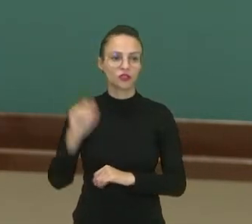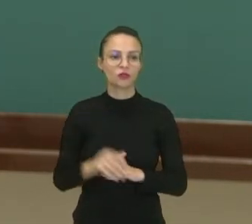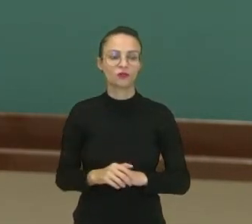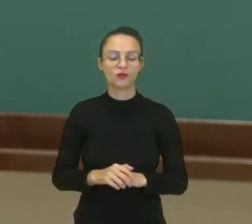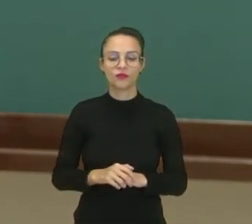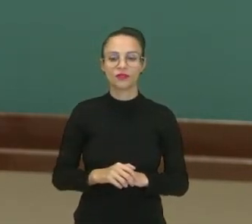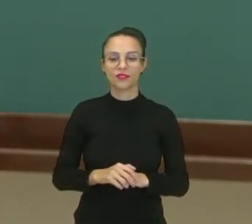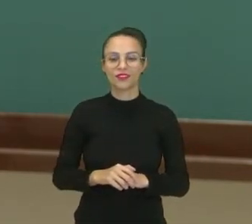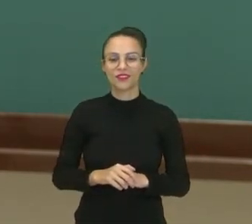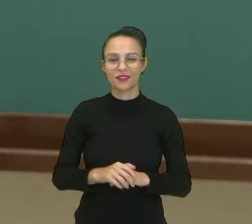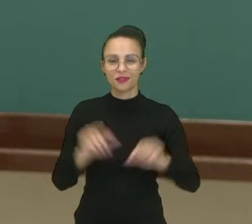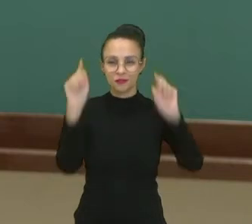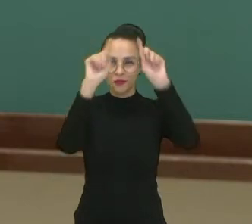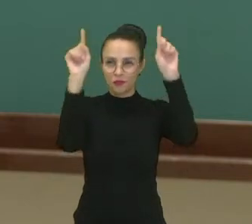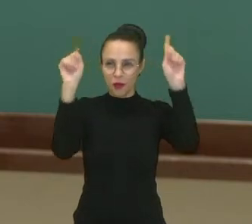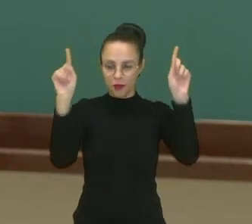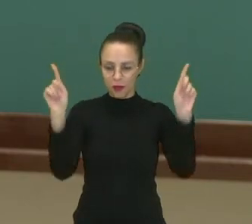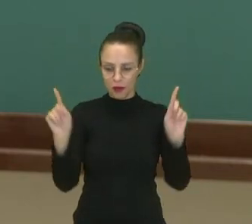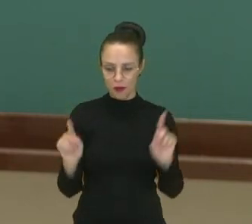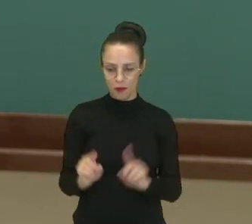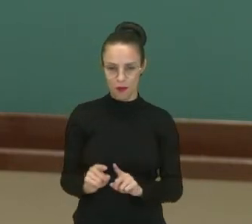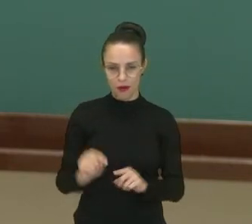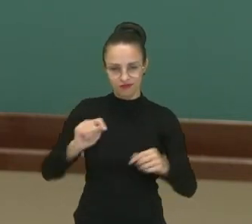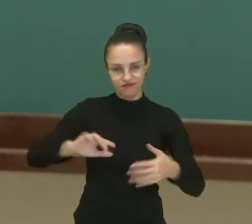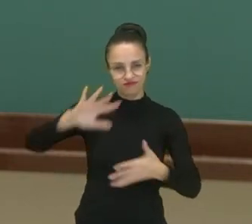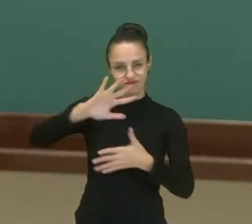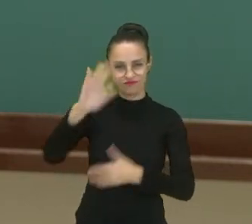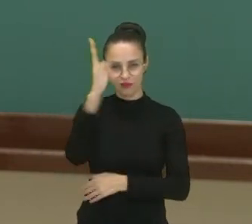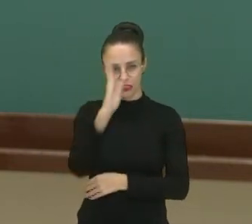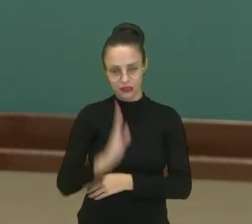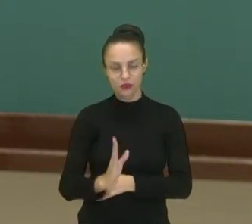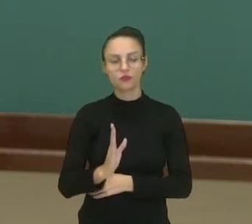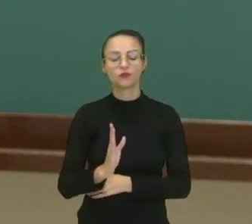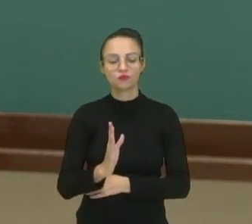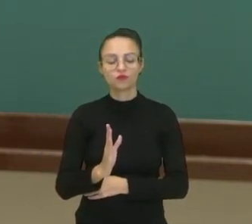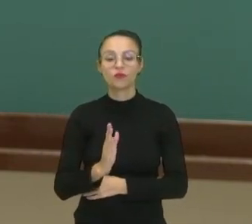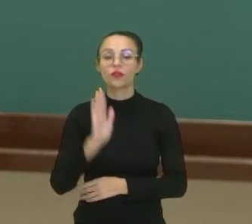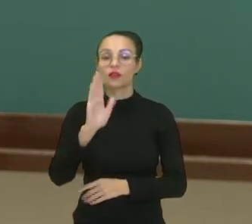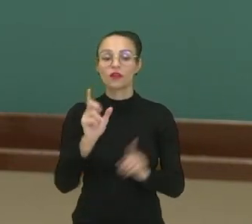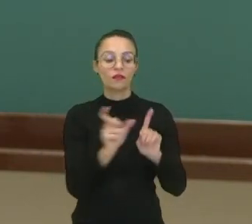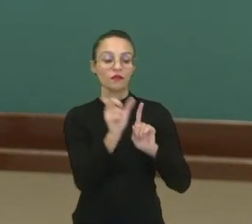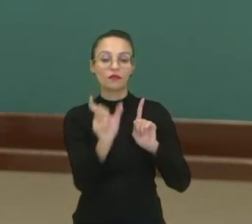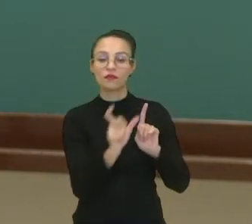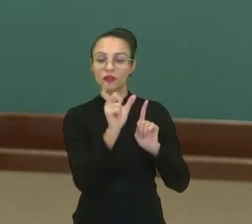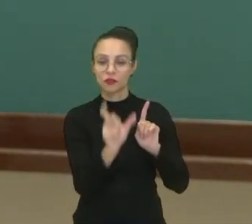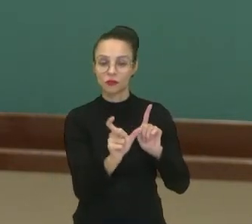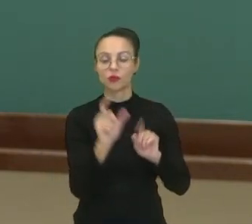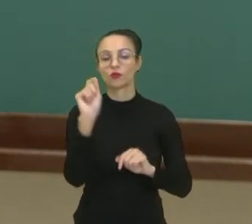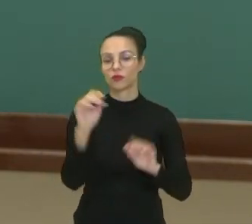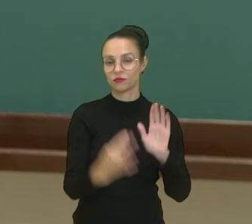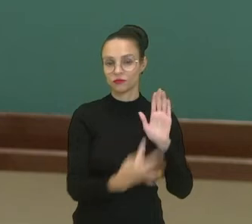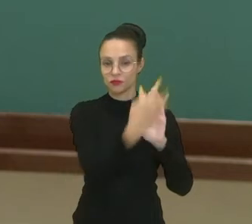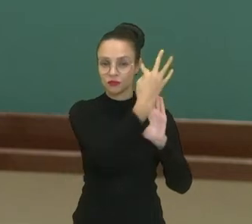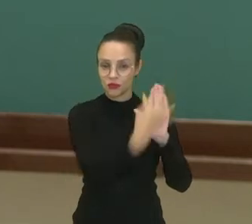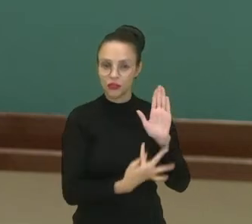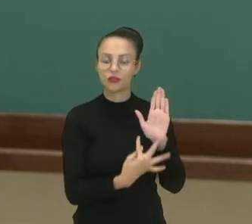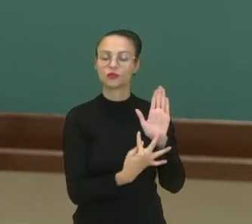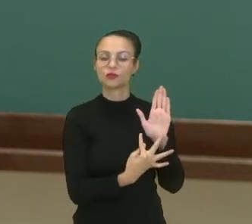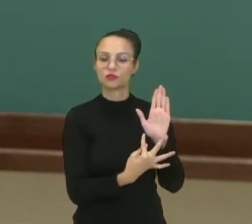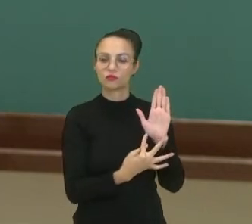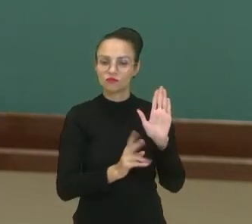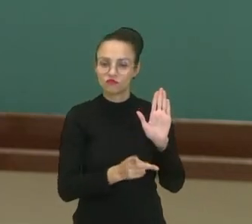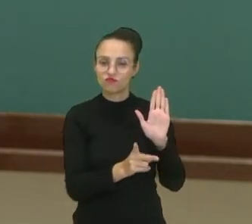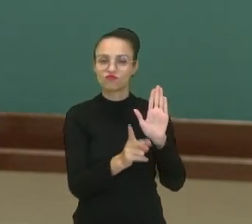do Brasil. E aí o que nós observamos enquanto linguagem verbal? O texto, a continuação do texto,